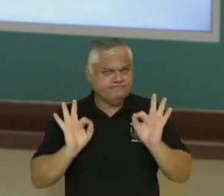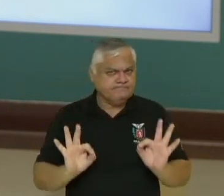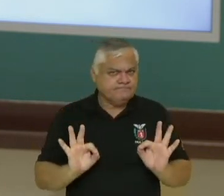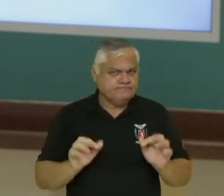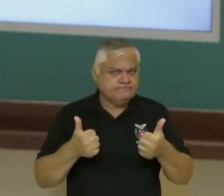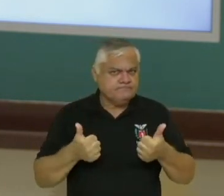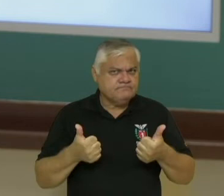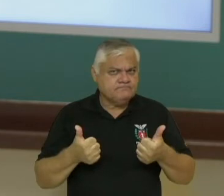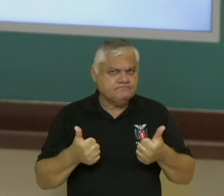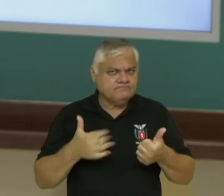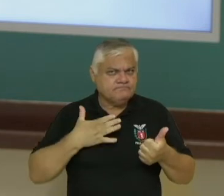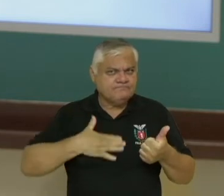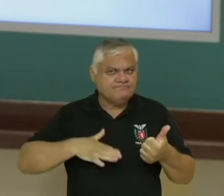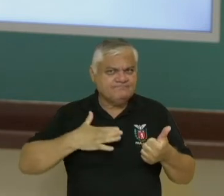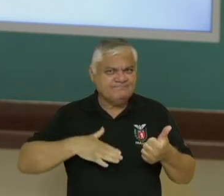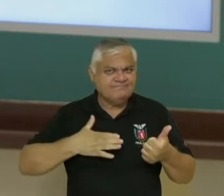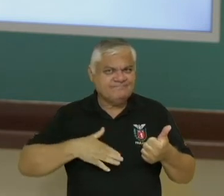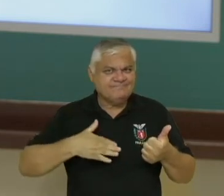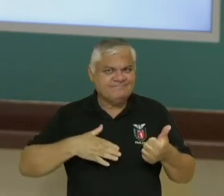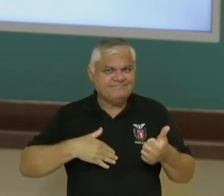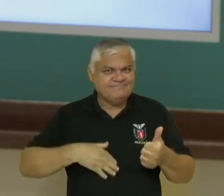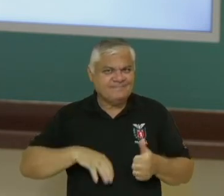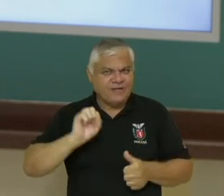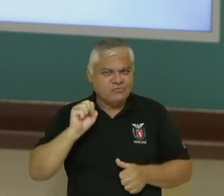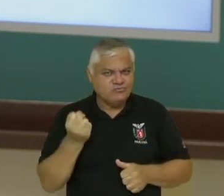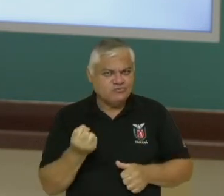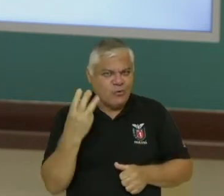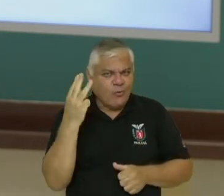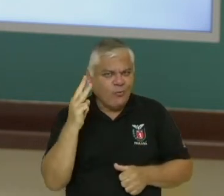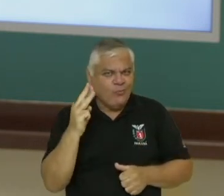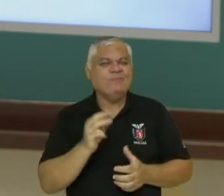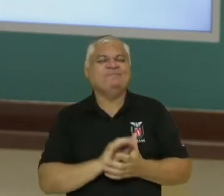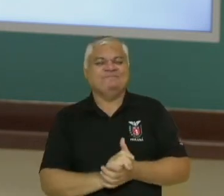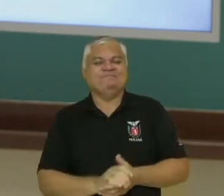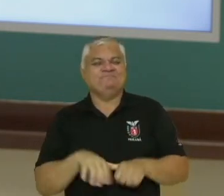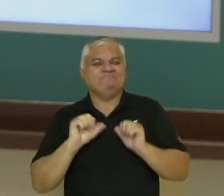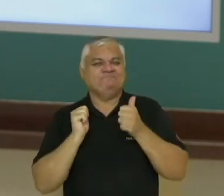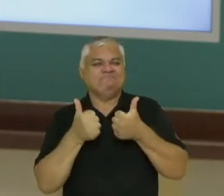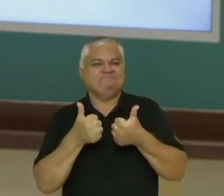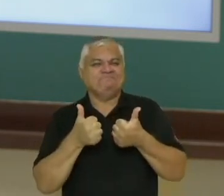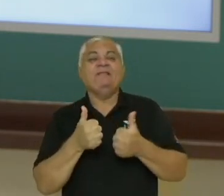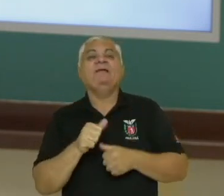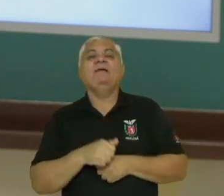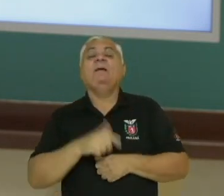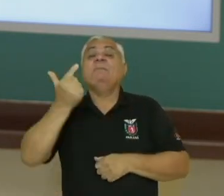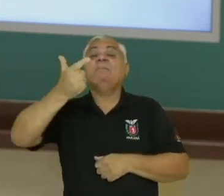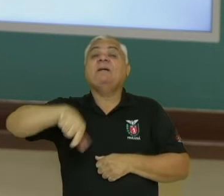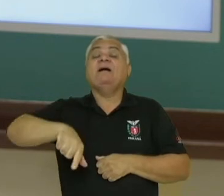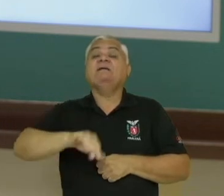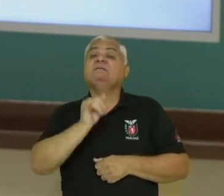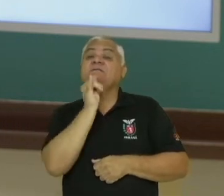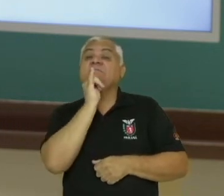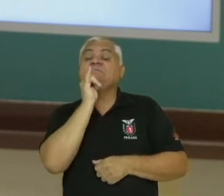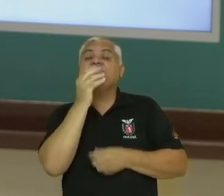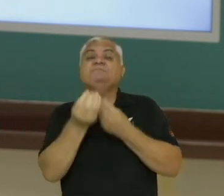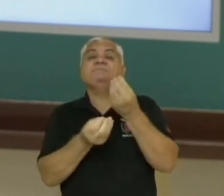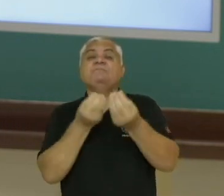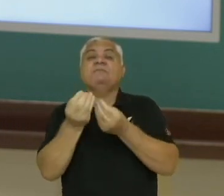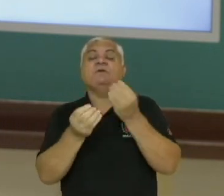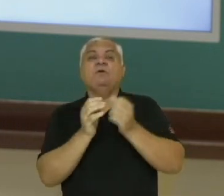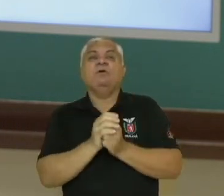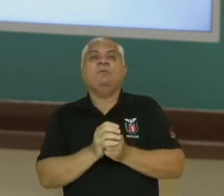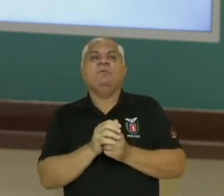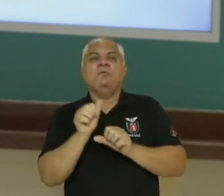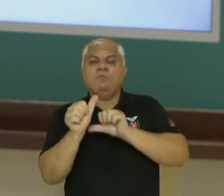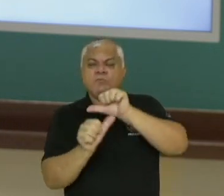Beleza? Tranquilo? Show? Beleza. Então, vamos falar um pouquinho agora sobre a parte de conversão de